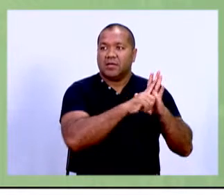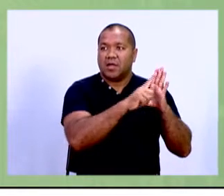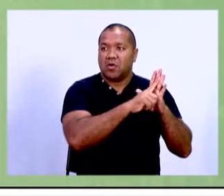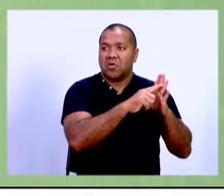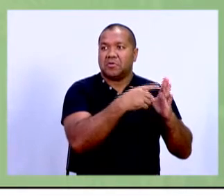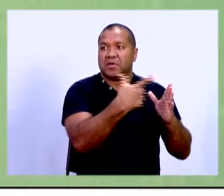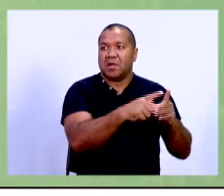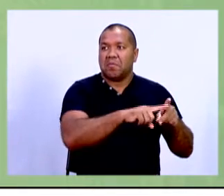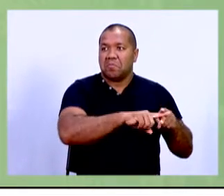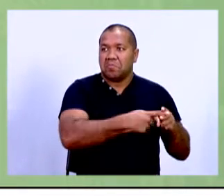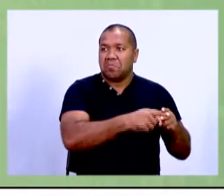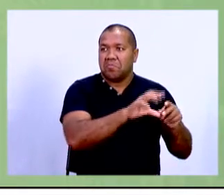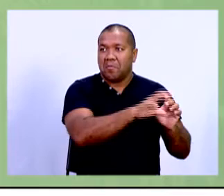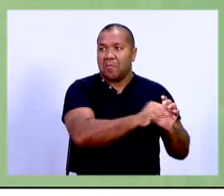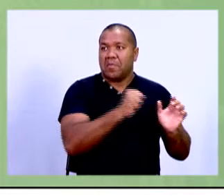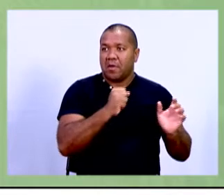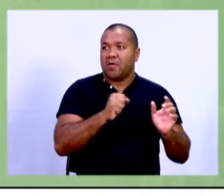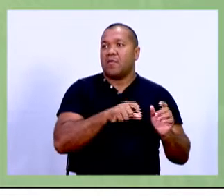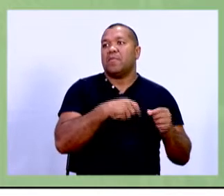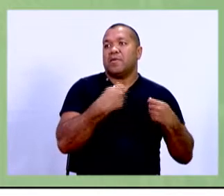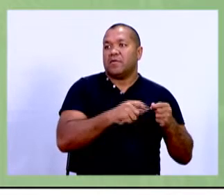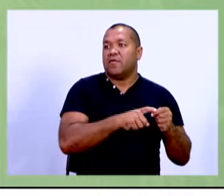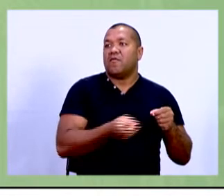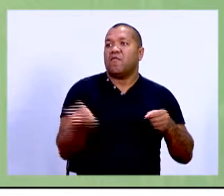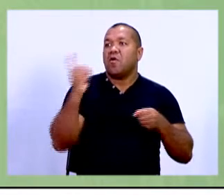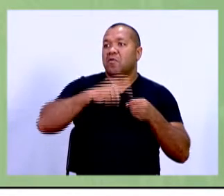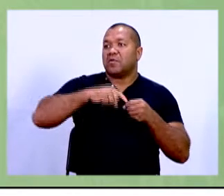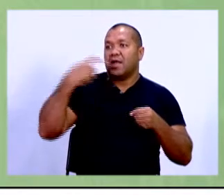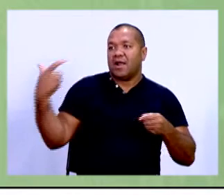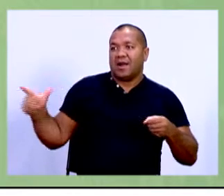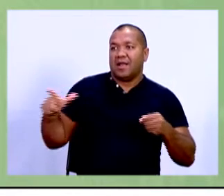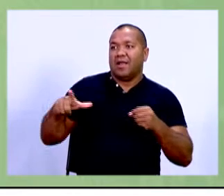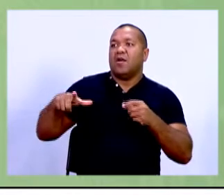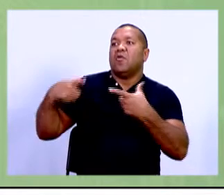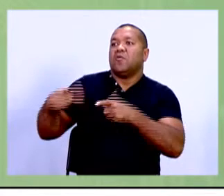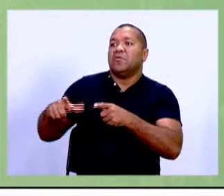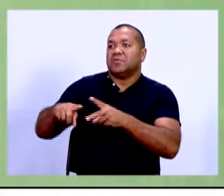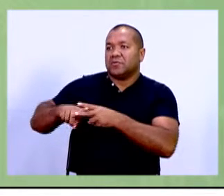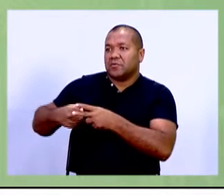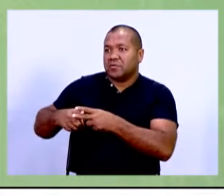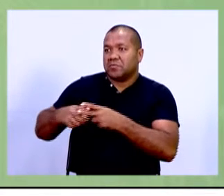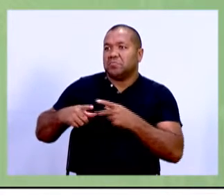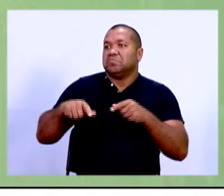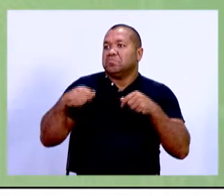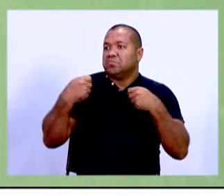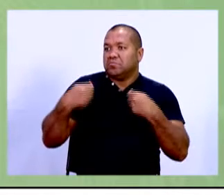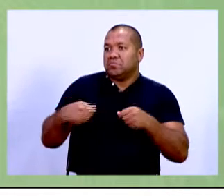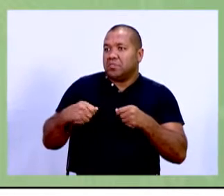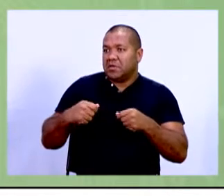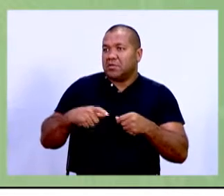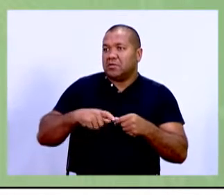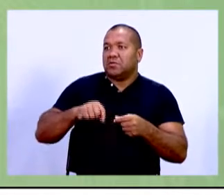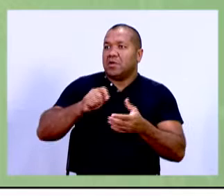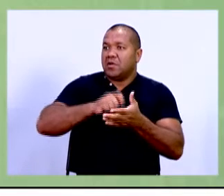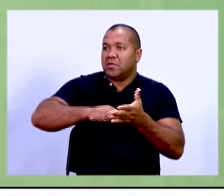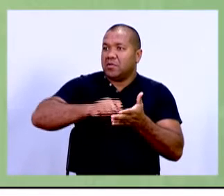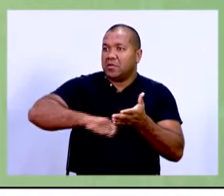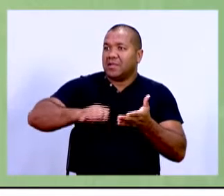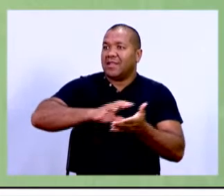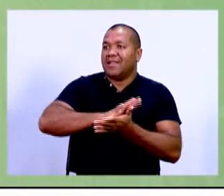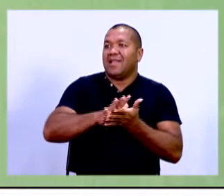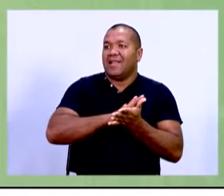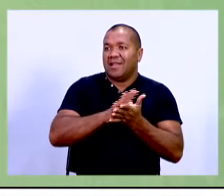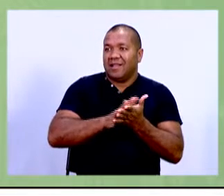ir mais de uma vez ao local do conserto, não houve a necessidade de solicitação ou qualquer controle de saída do